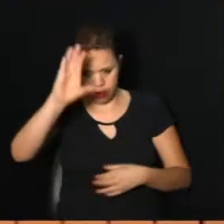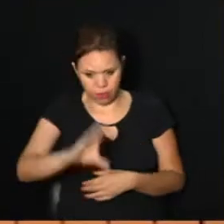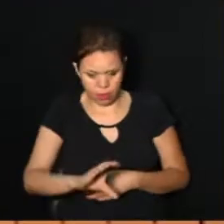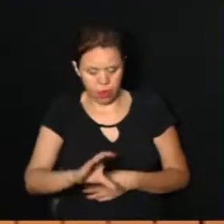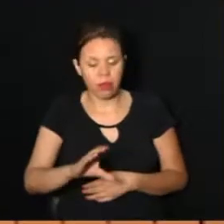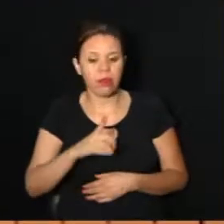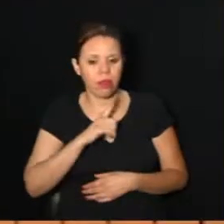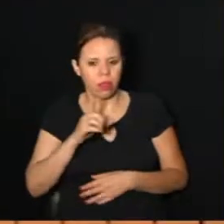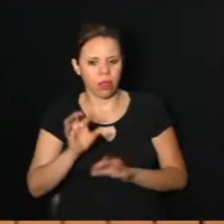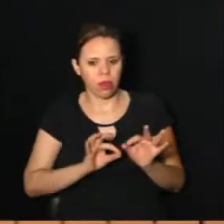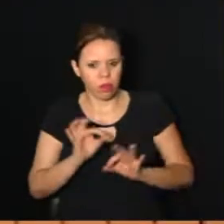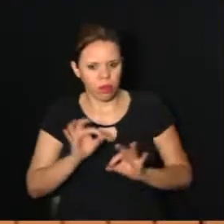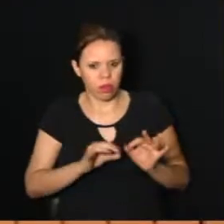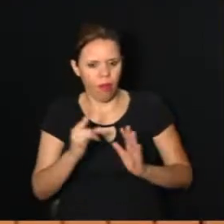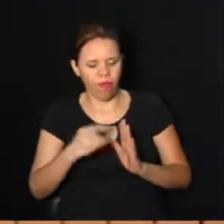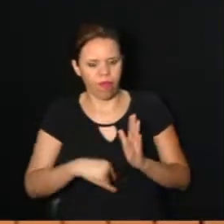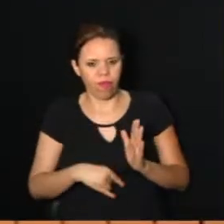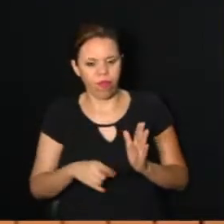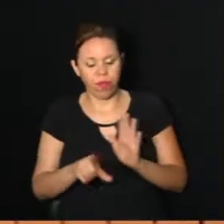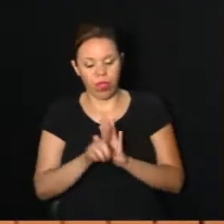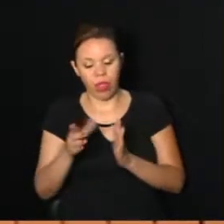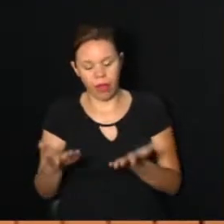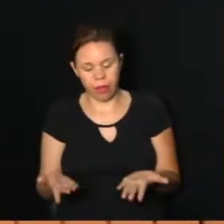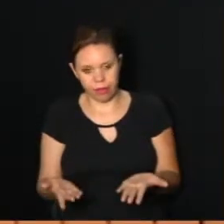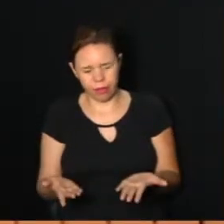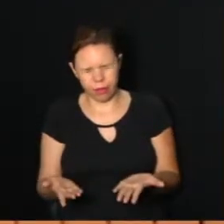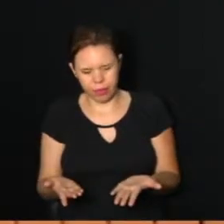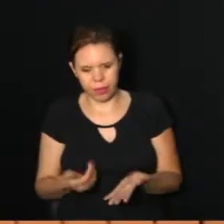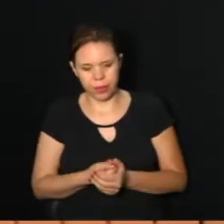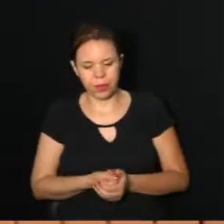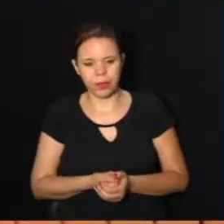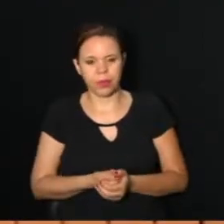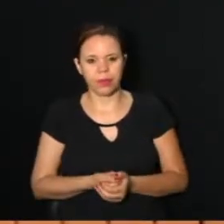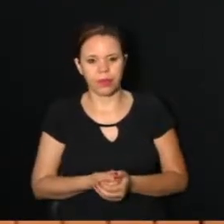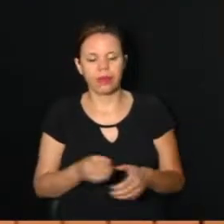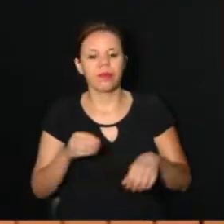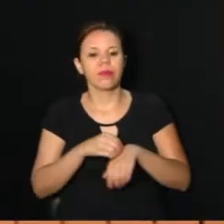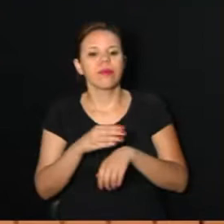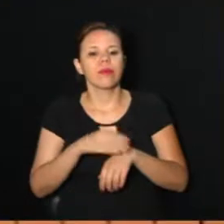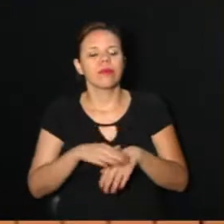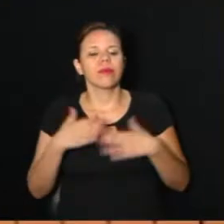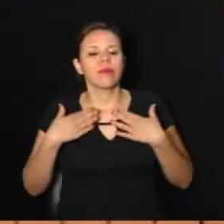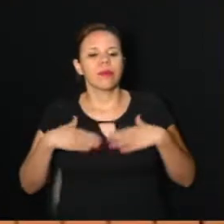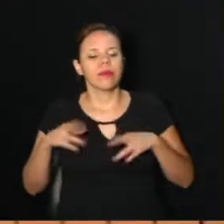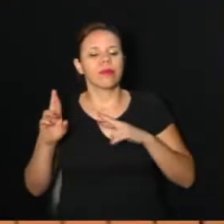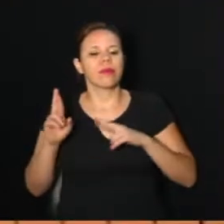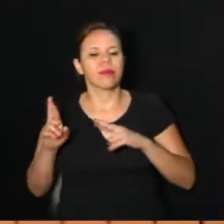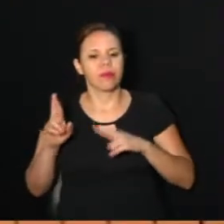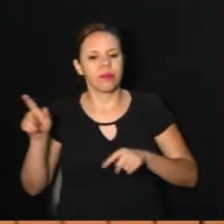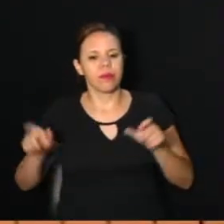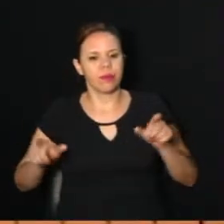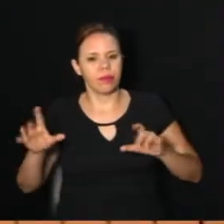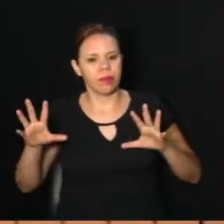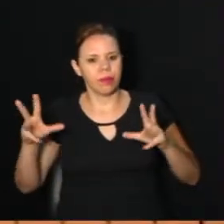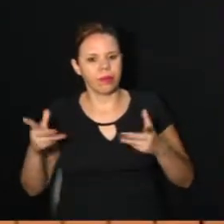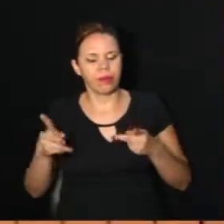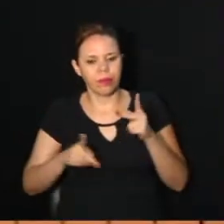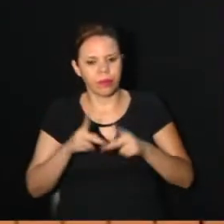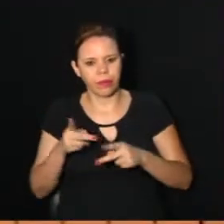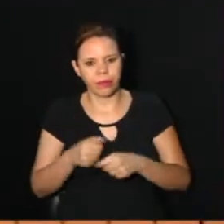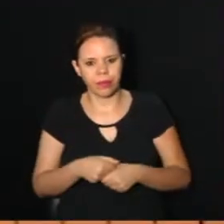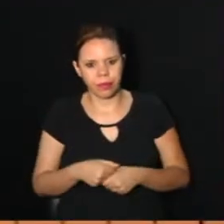negócio regularizado. Então, essa lei acaba, de alguma maneira, trazendo esse alento, essa esperança a todos